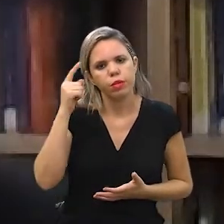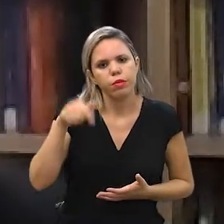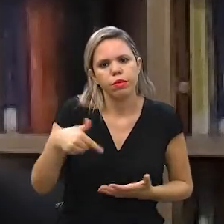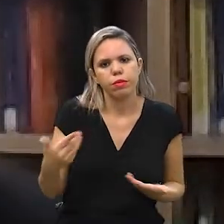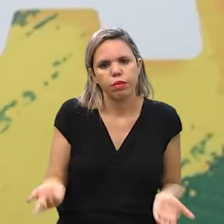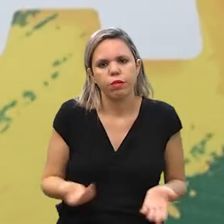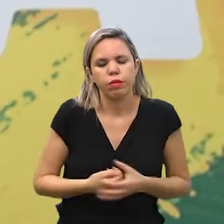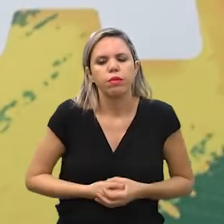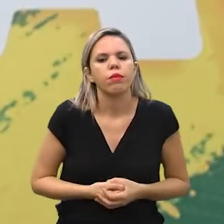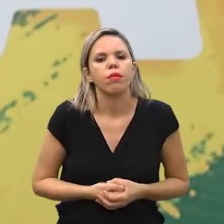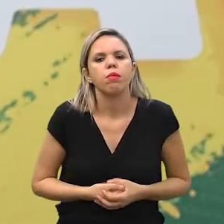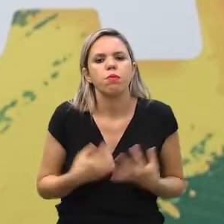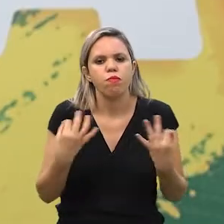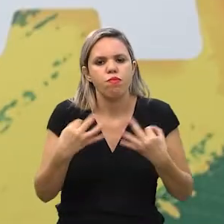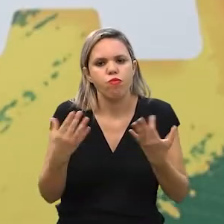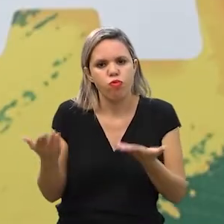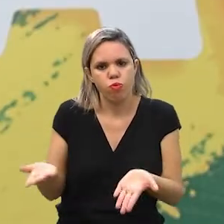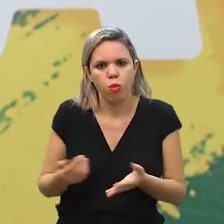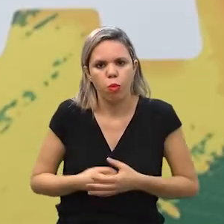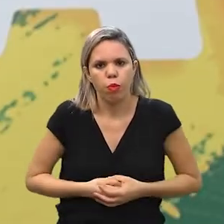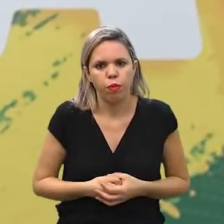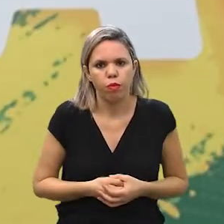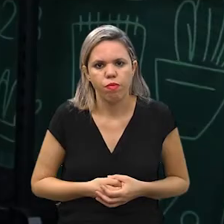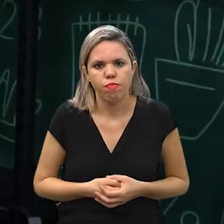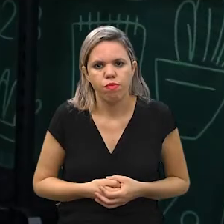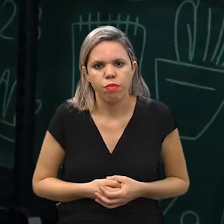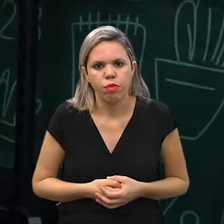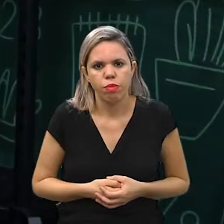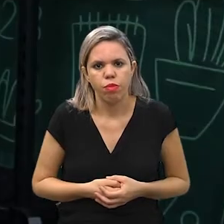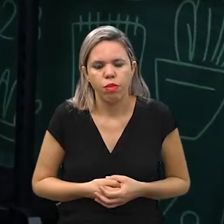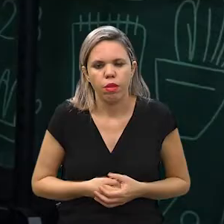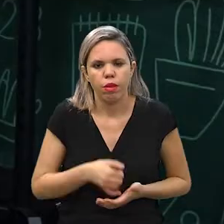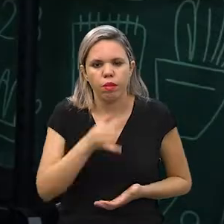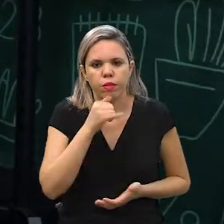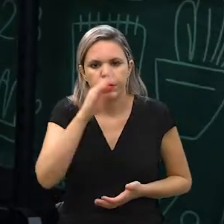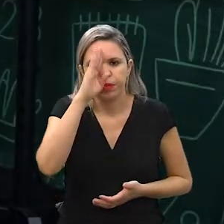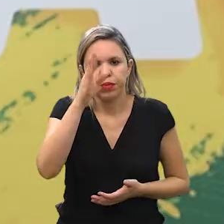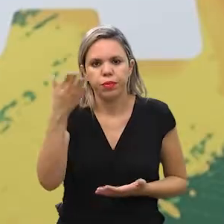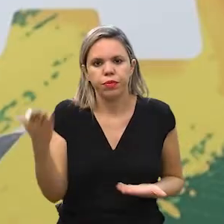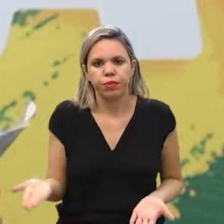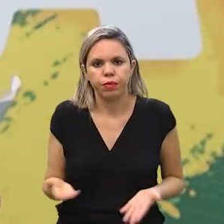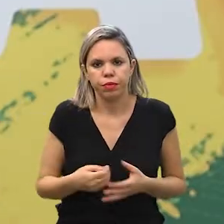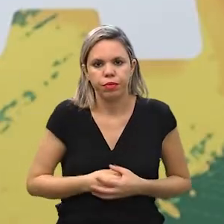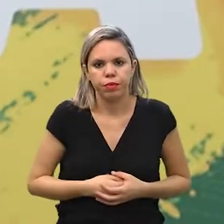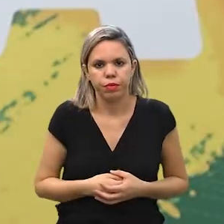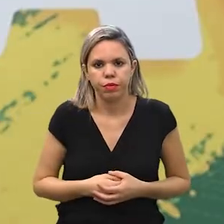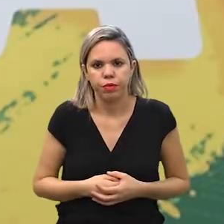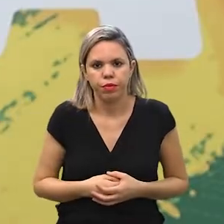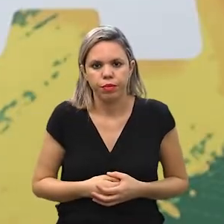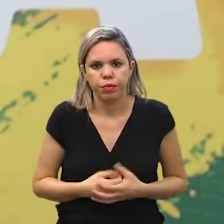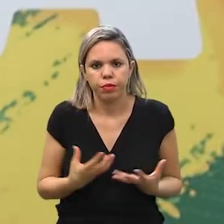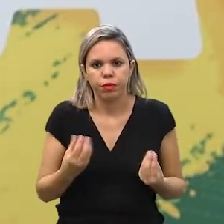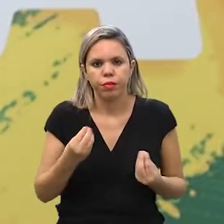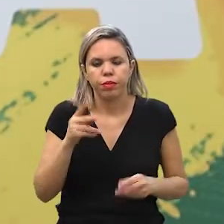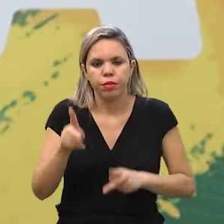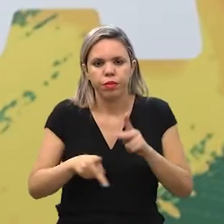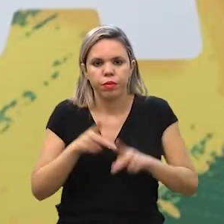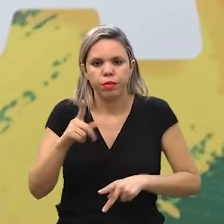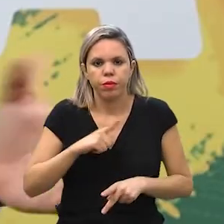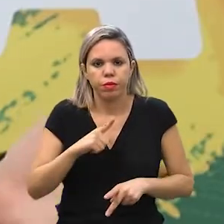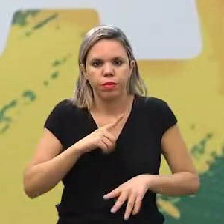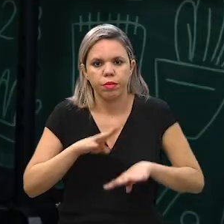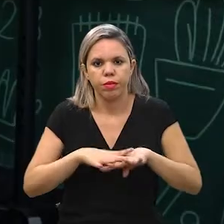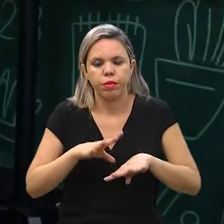André. Perfeito, perfeito. Com relação principalmente a essa questão de muita gente ter